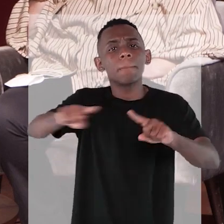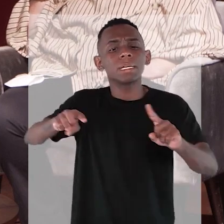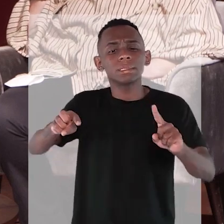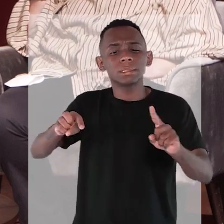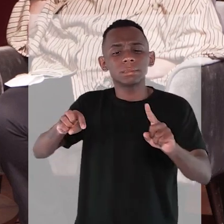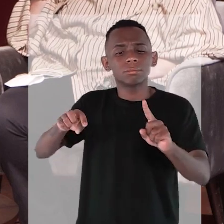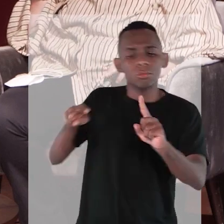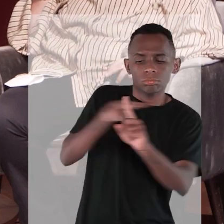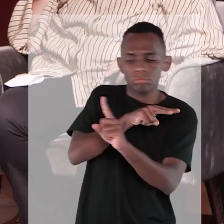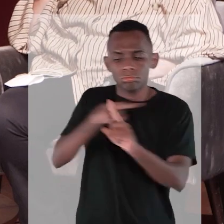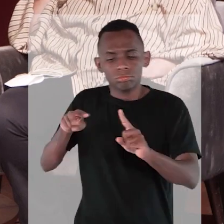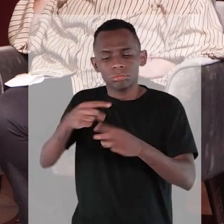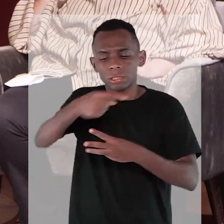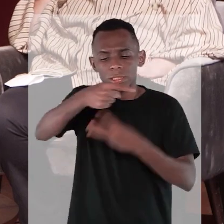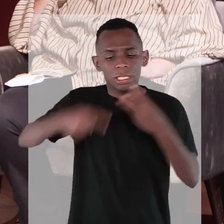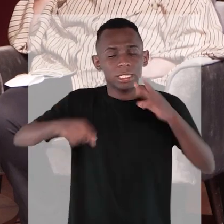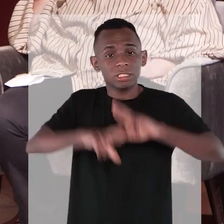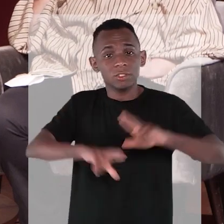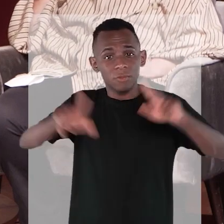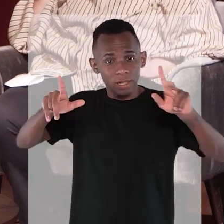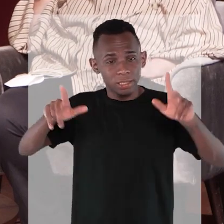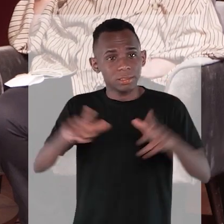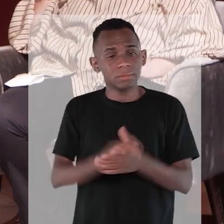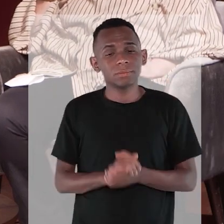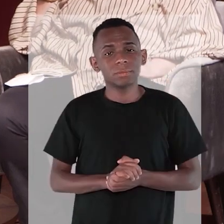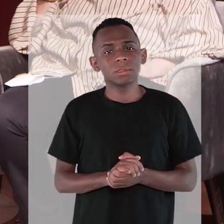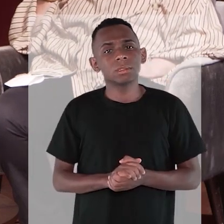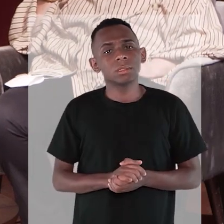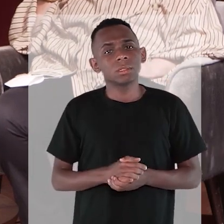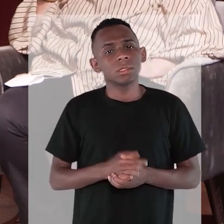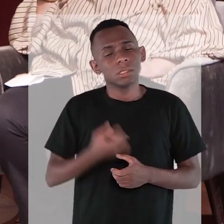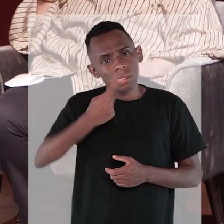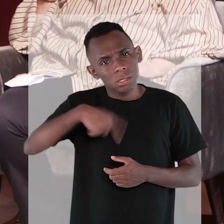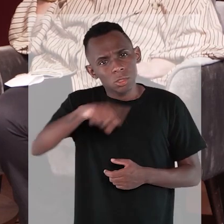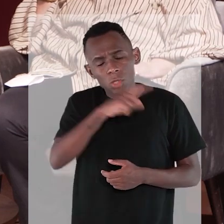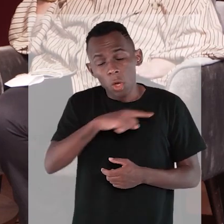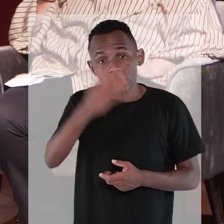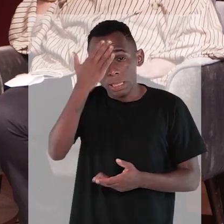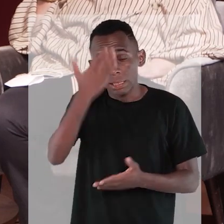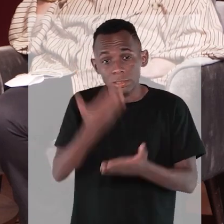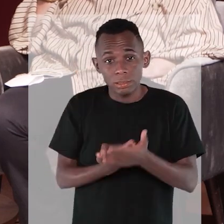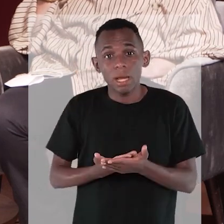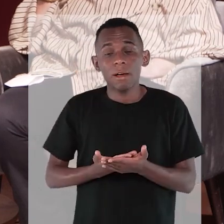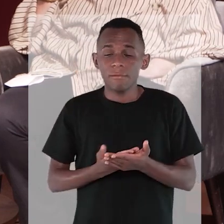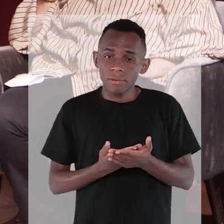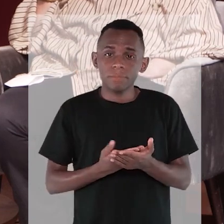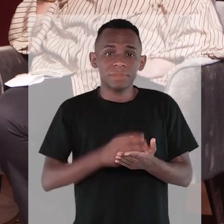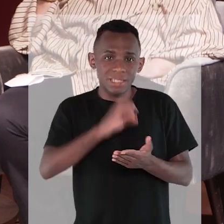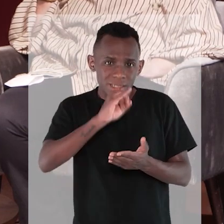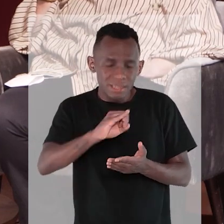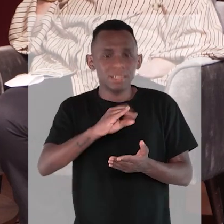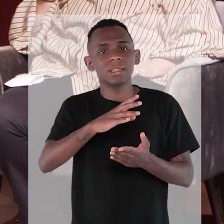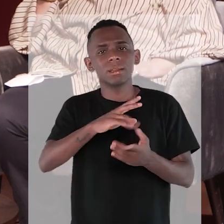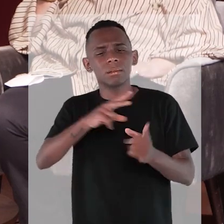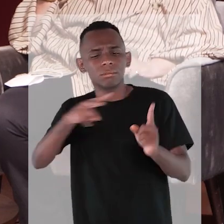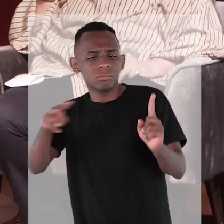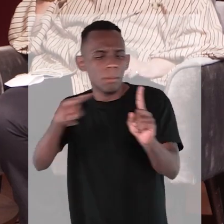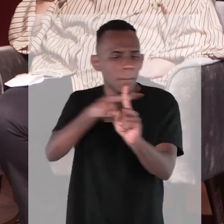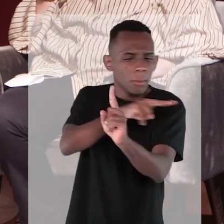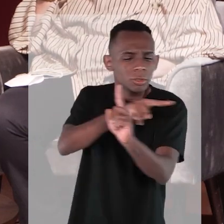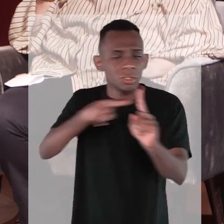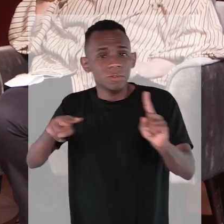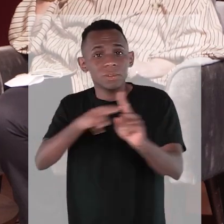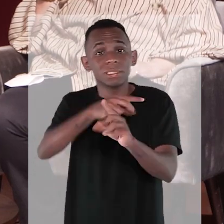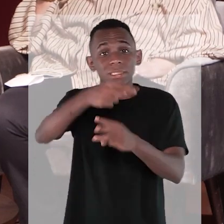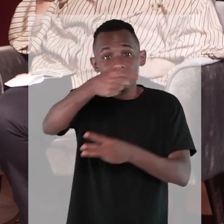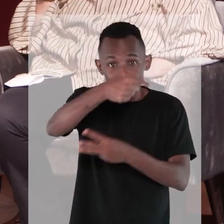uma convergência muito forte e apostávamos que, fazendo esse giro de olhares, né,